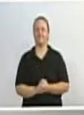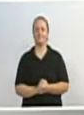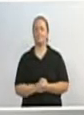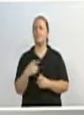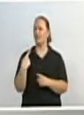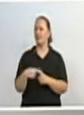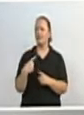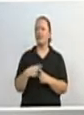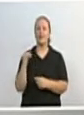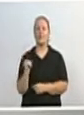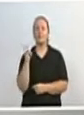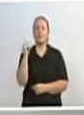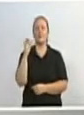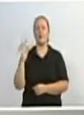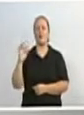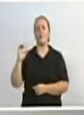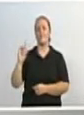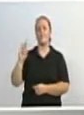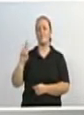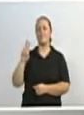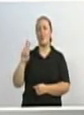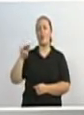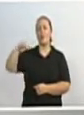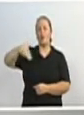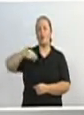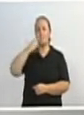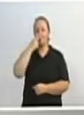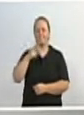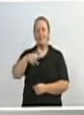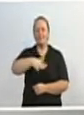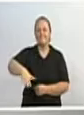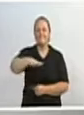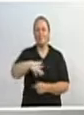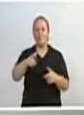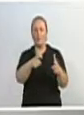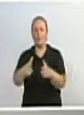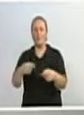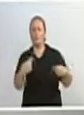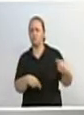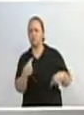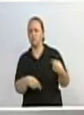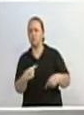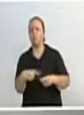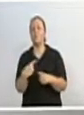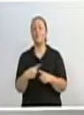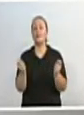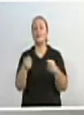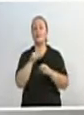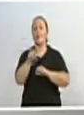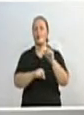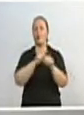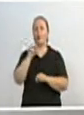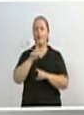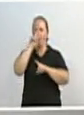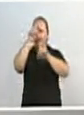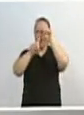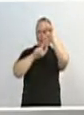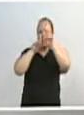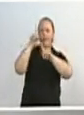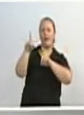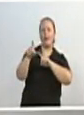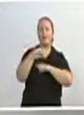partir dele que nós vamos conseguir dar voz e regulamentar as mais diversas novas atividades de micro